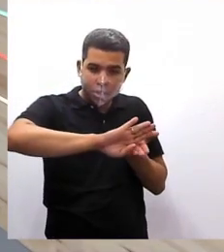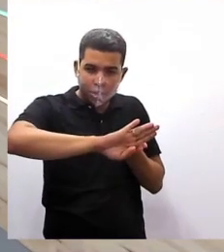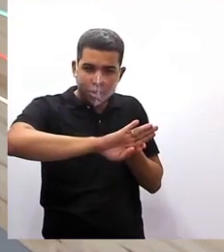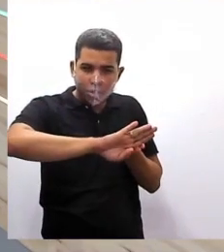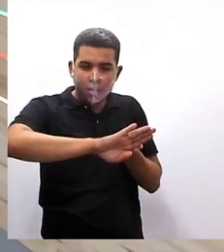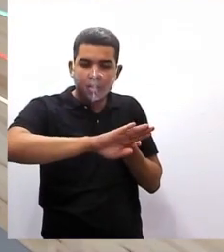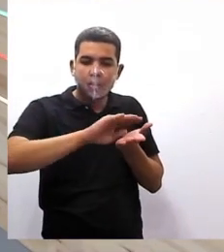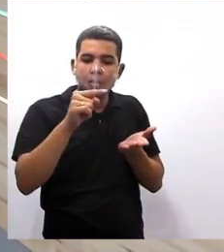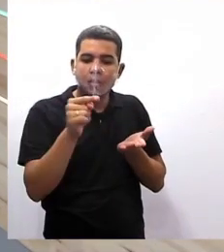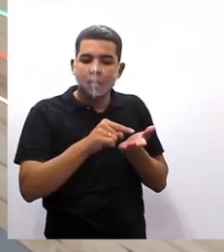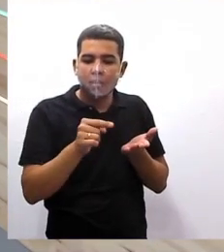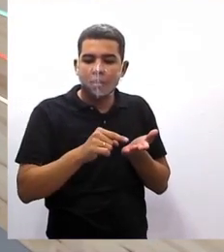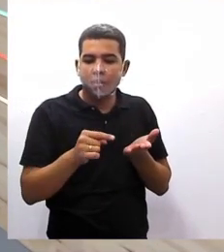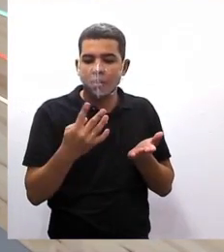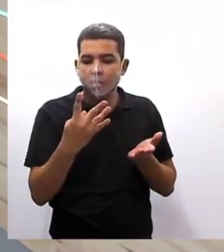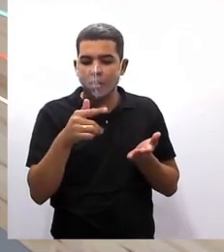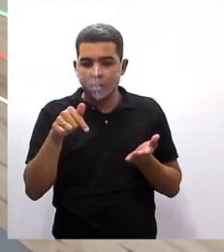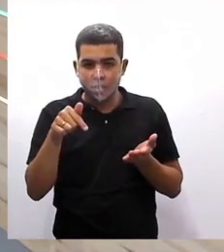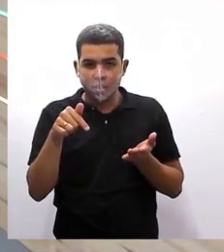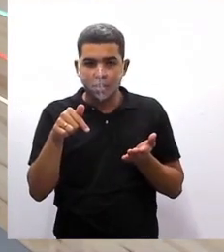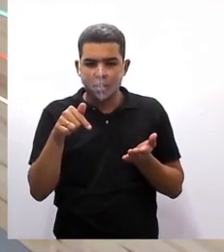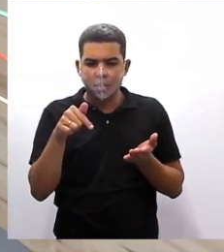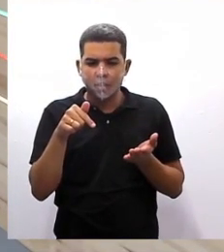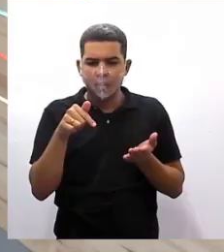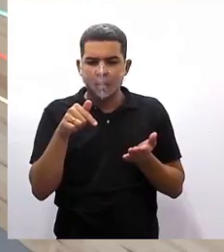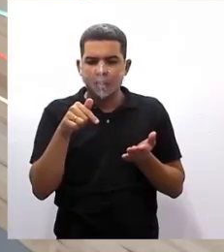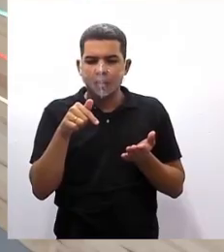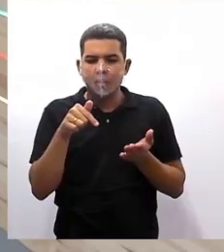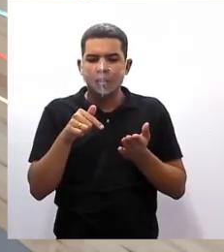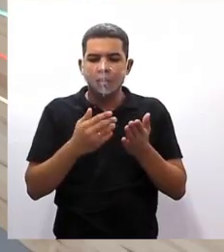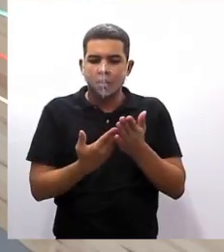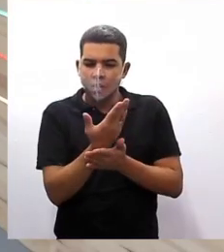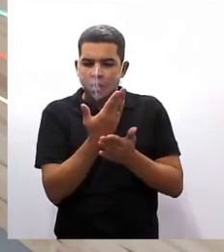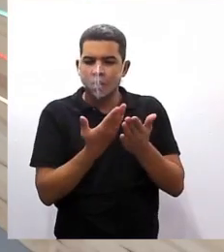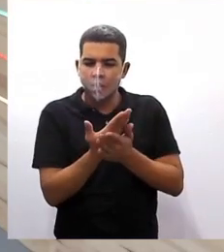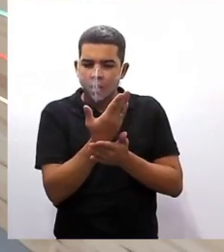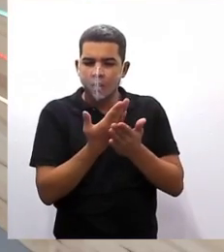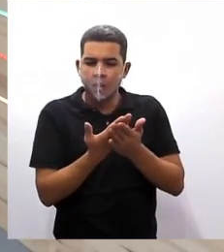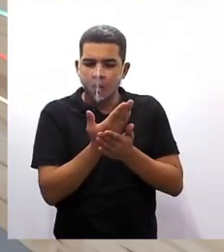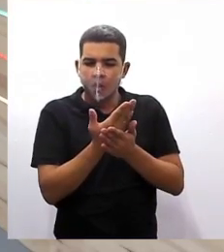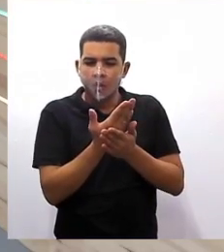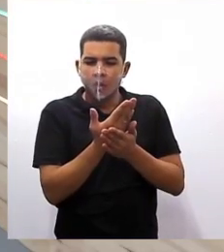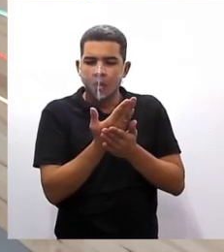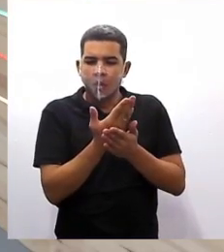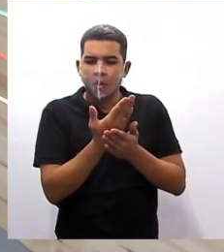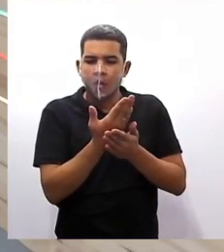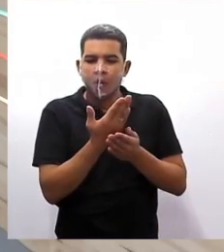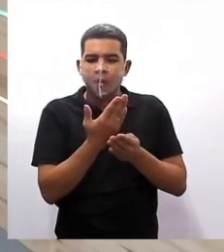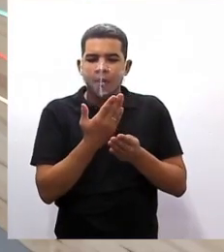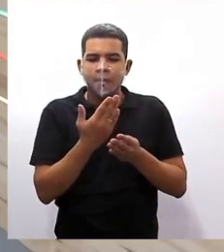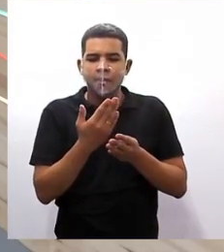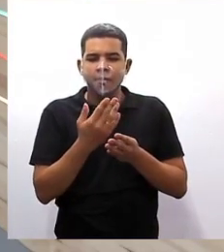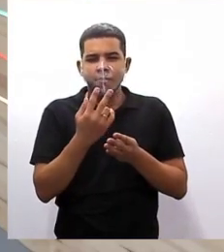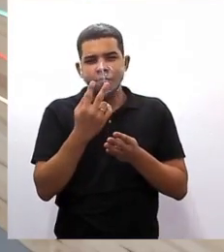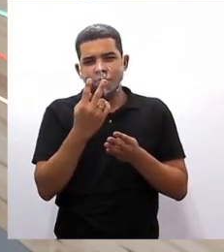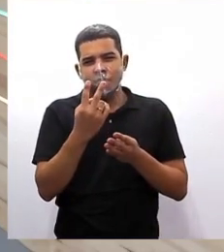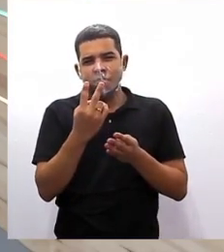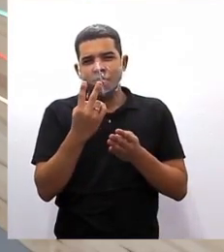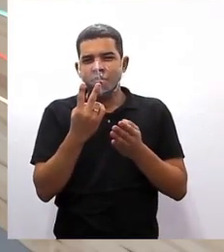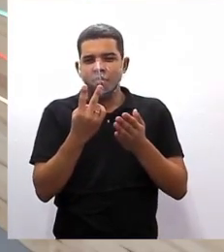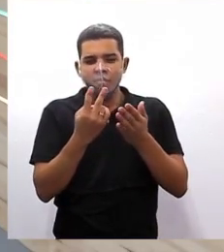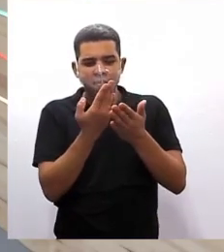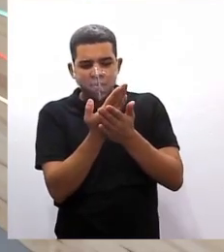precisar fazer impressões de 47 páginas. Ele organiza uma ideia de colocar 2 páginas por folha.